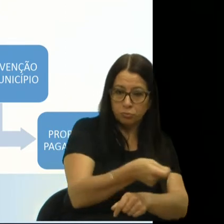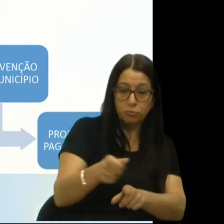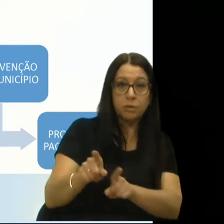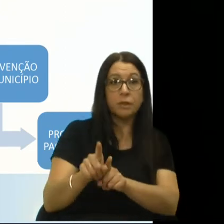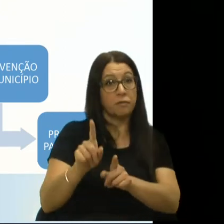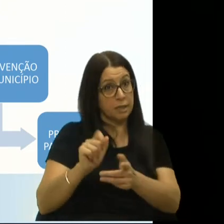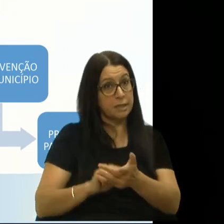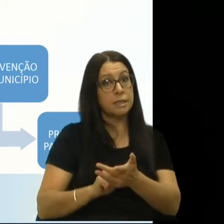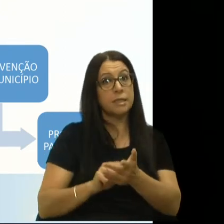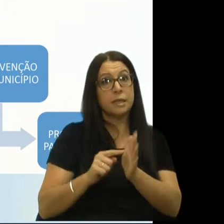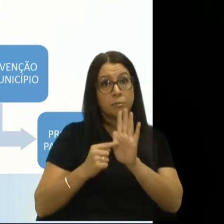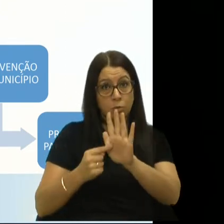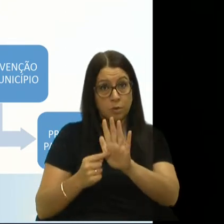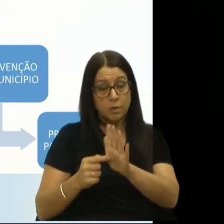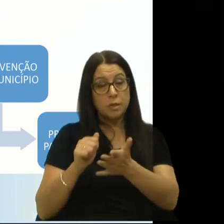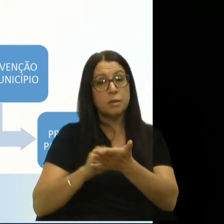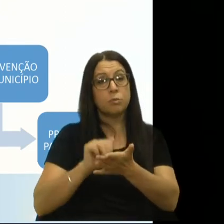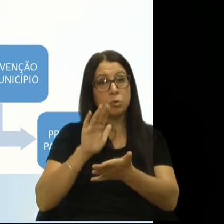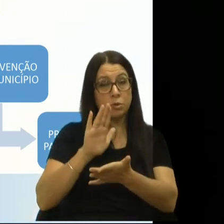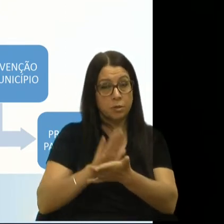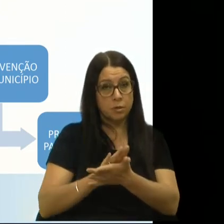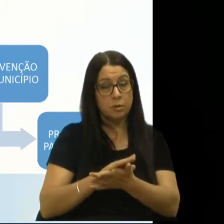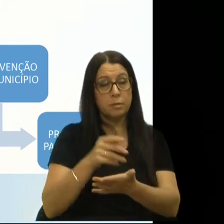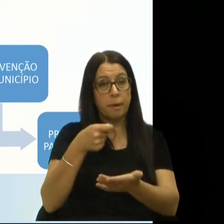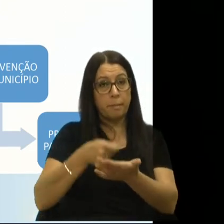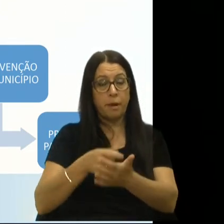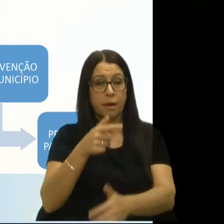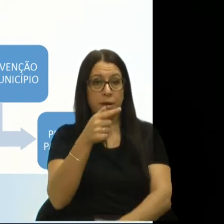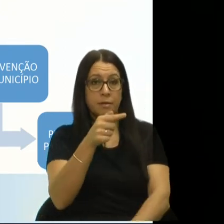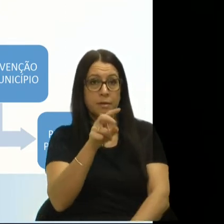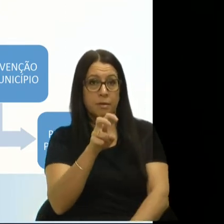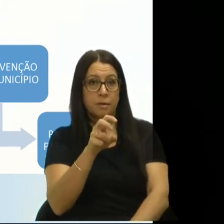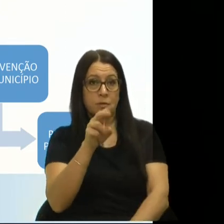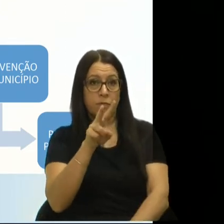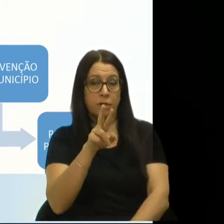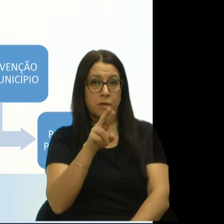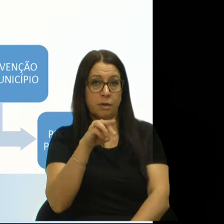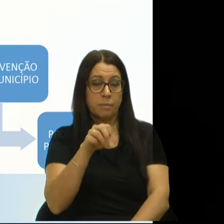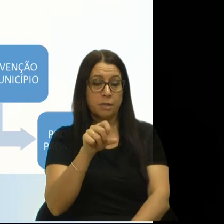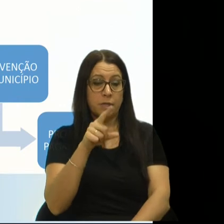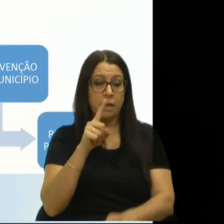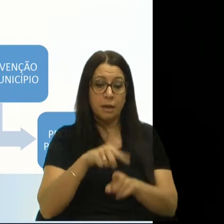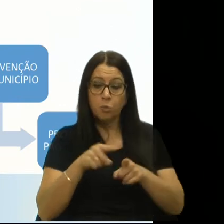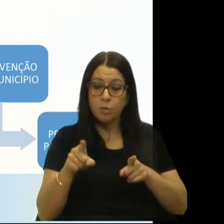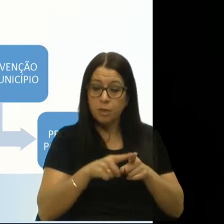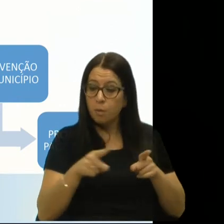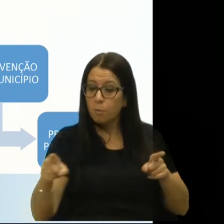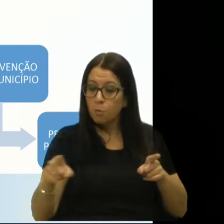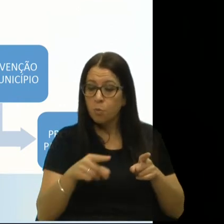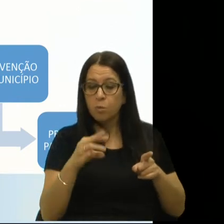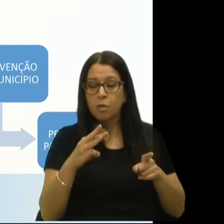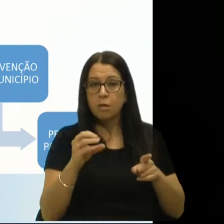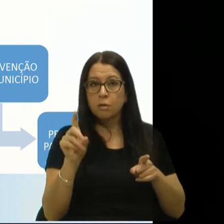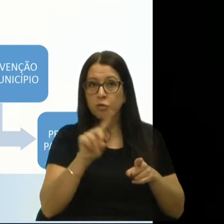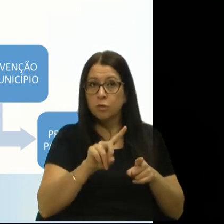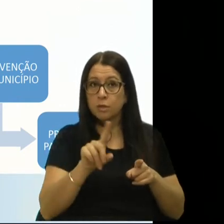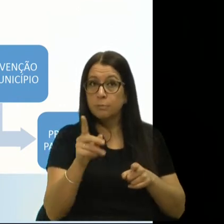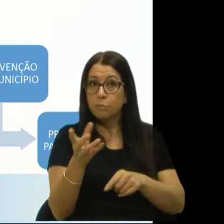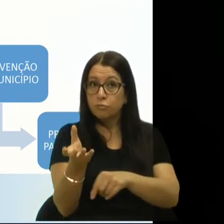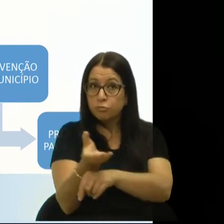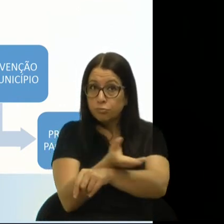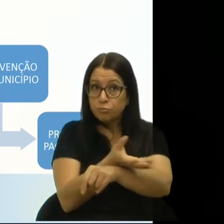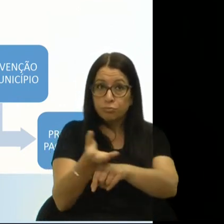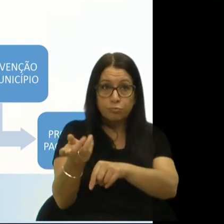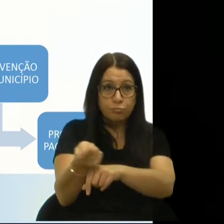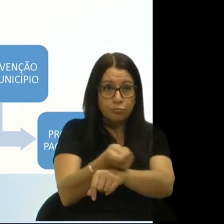ser notificado, paga a multa de 75 VRMs e tem 30 dias de prazo para cortar. Se ele não cortou,